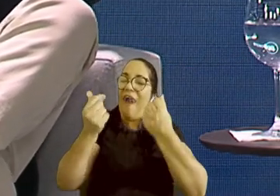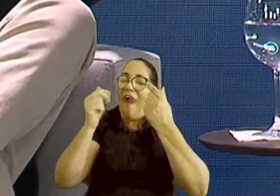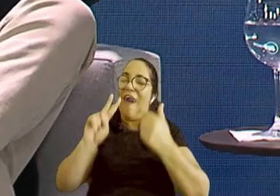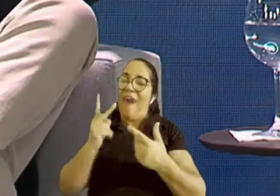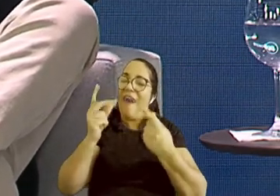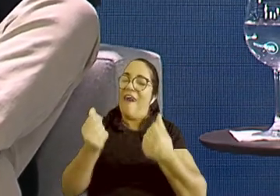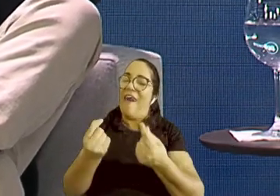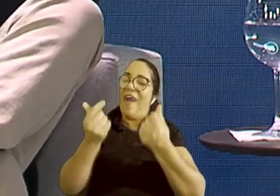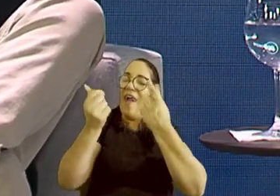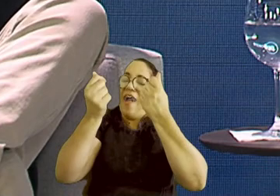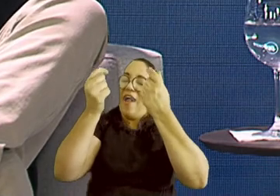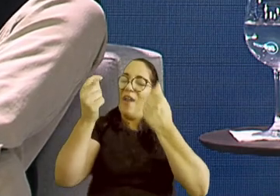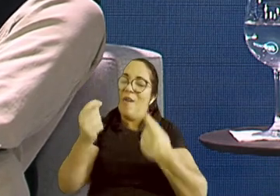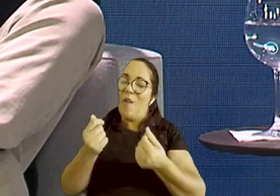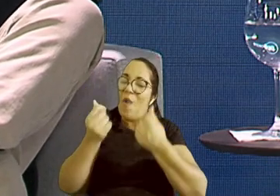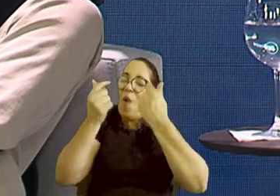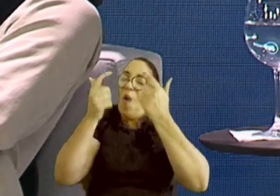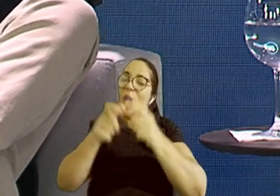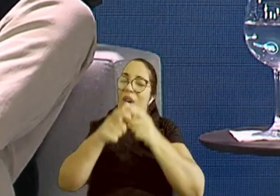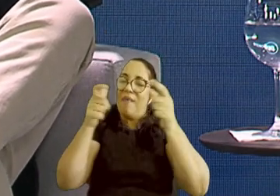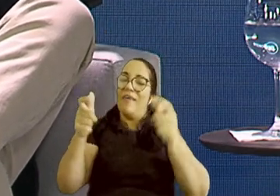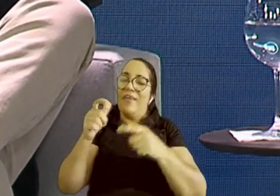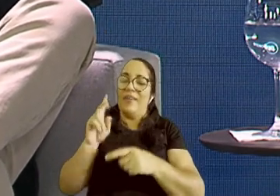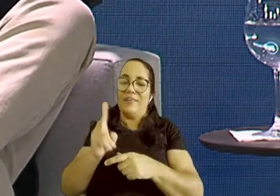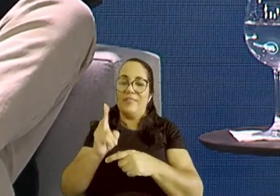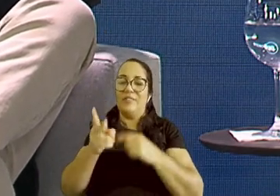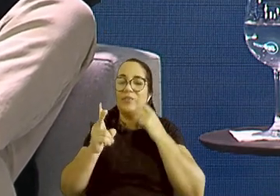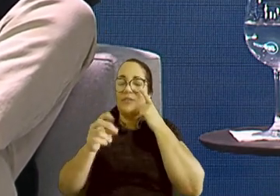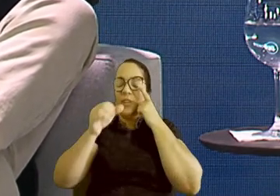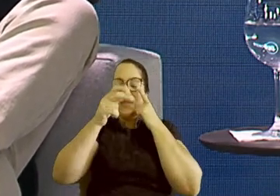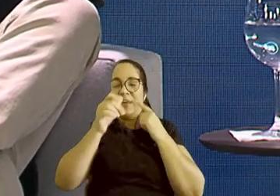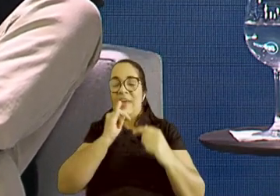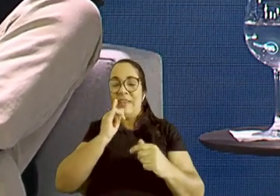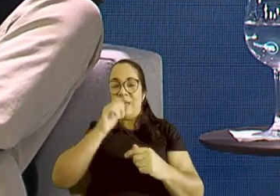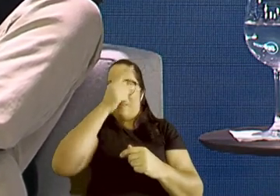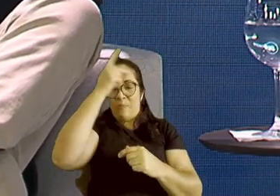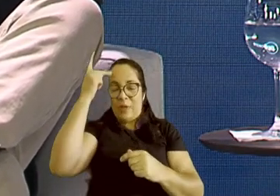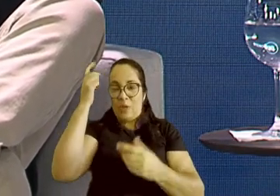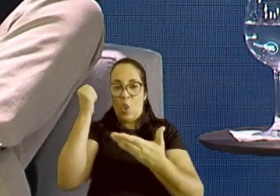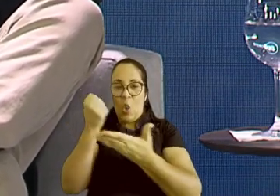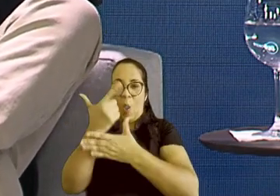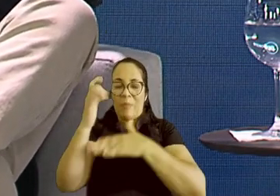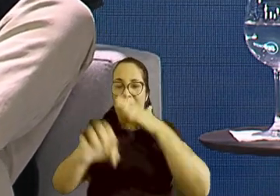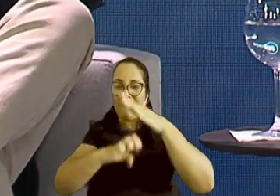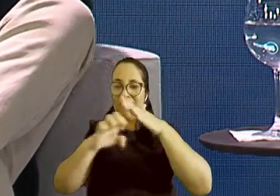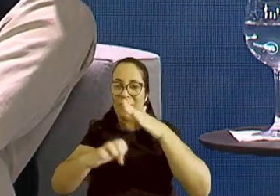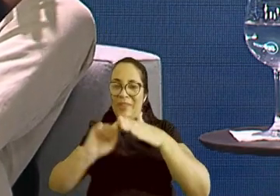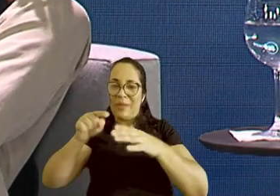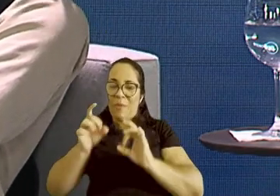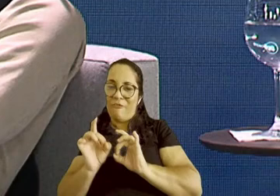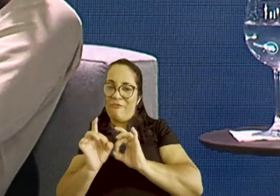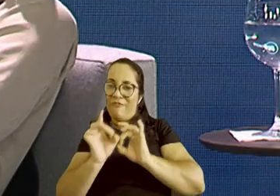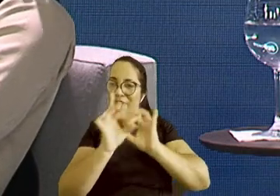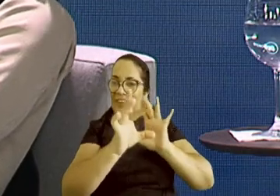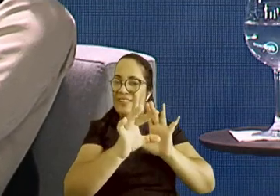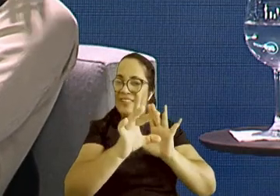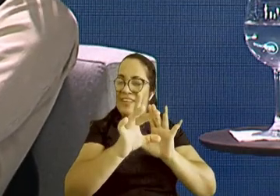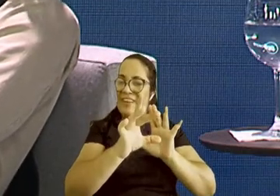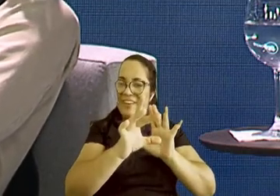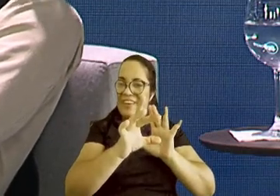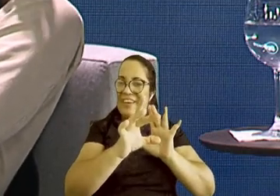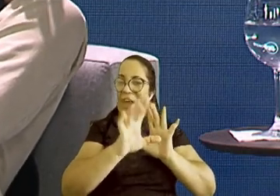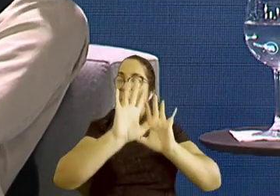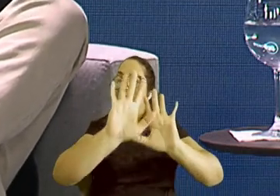acho que vendiam a empresa né ou tinha uma rodada de investimento baseado em métricas de vaidade e não métricas de caixa